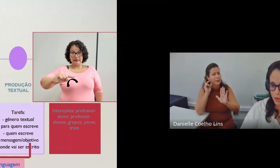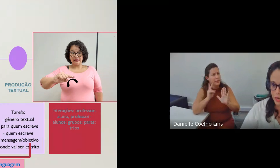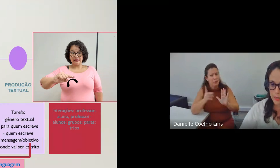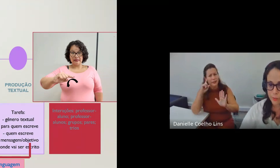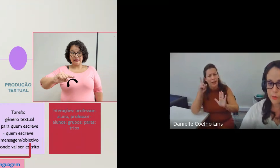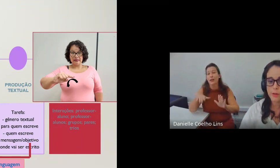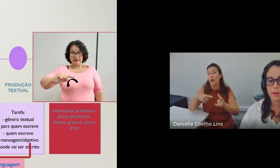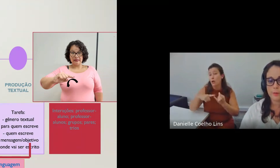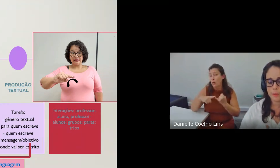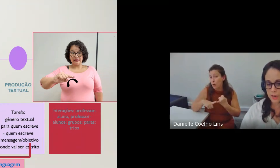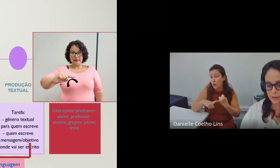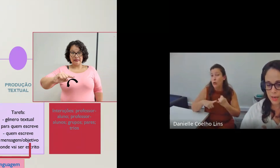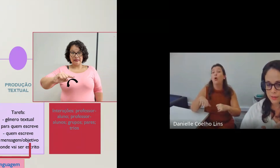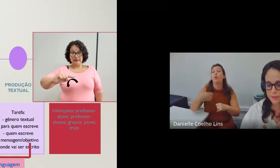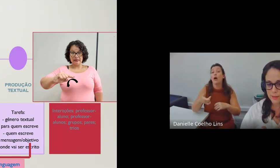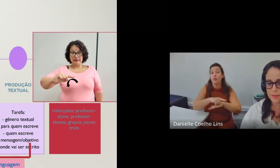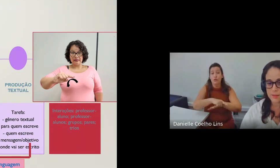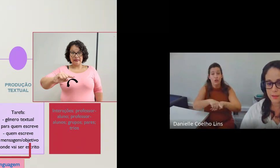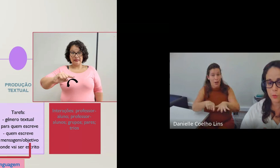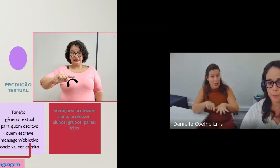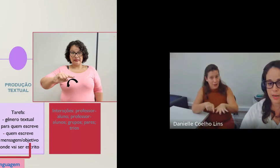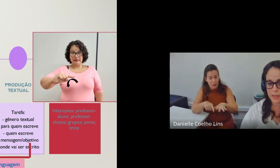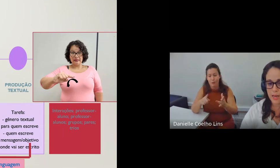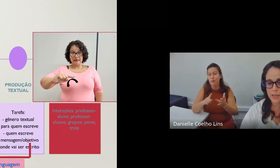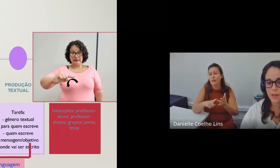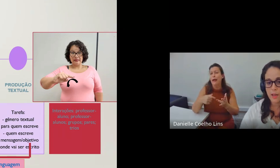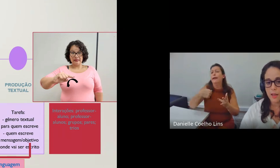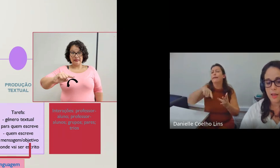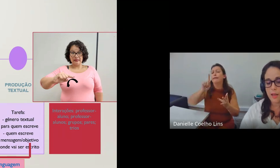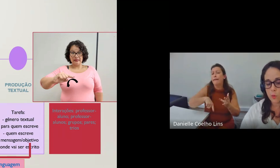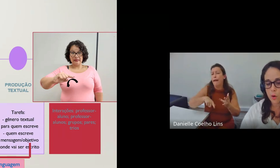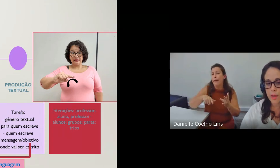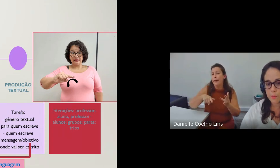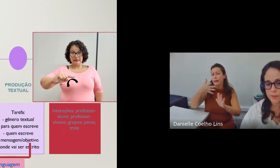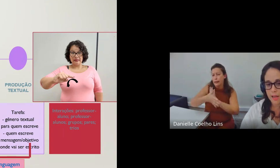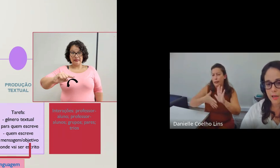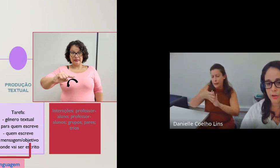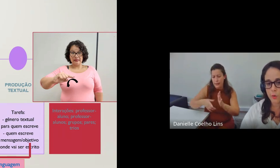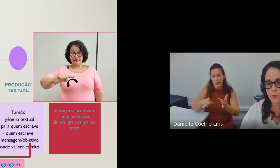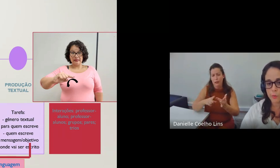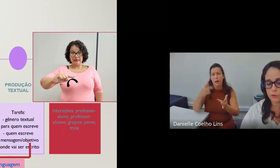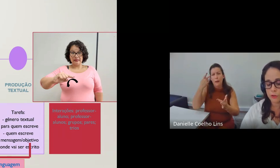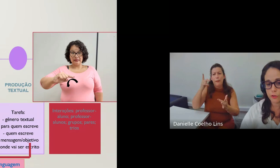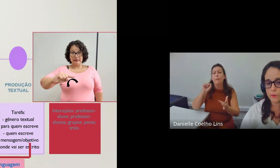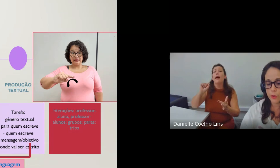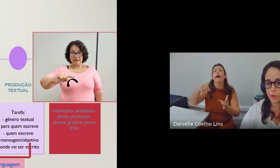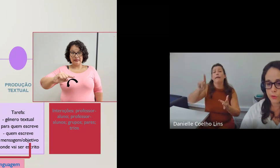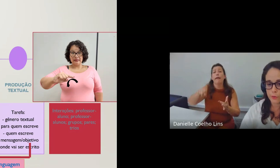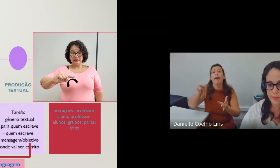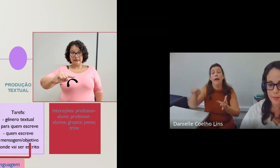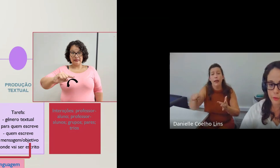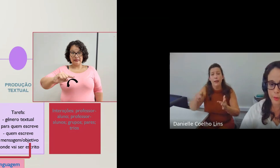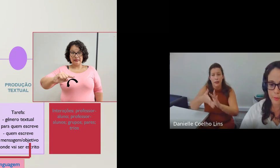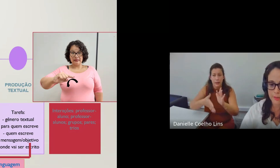é o gênero, para quem está sinalizando, para quem, qual é a mensagem, qual é o objetivo e onde